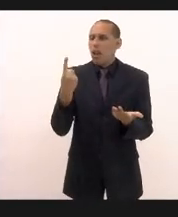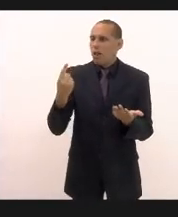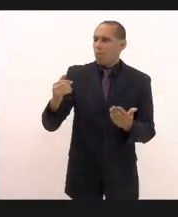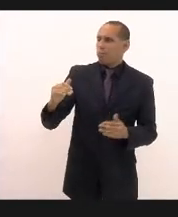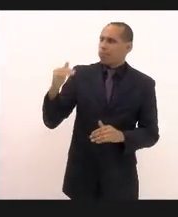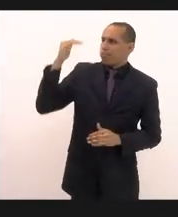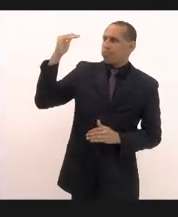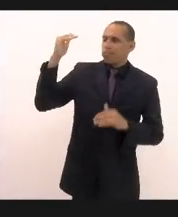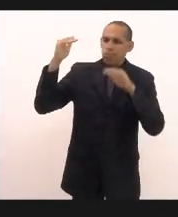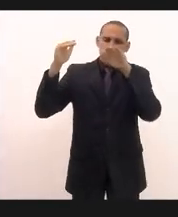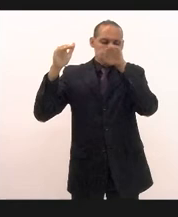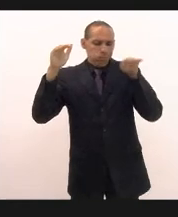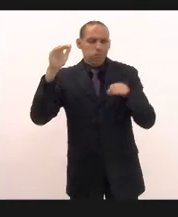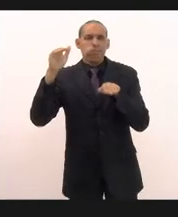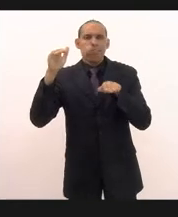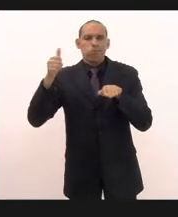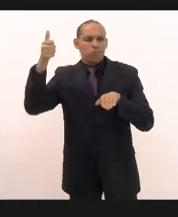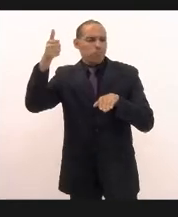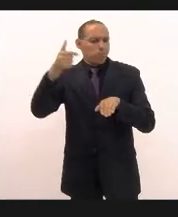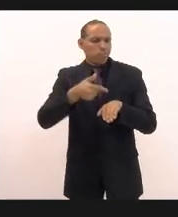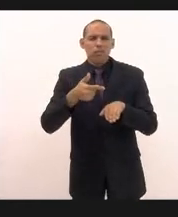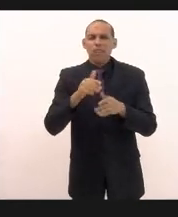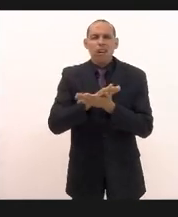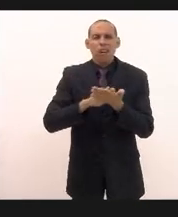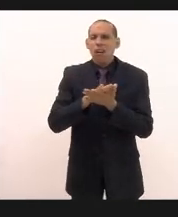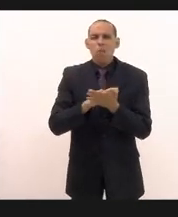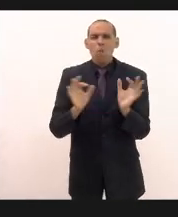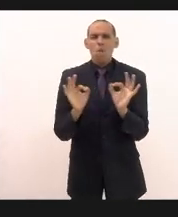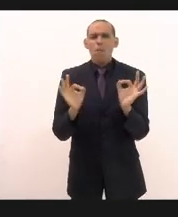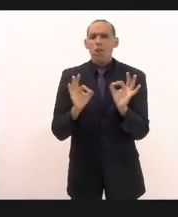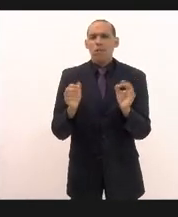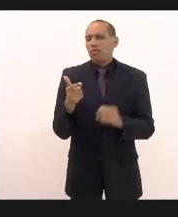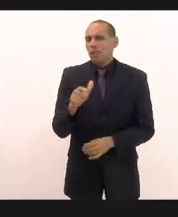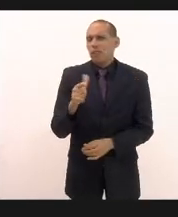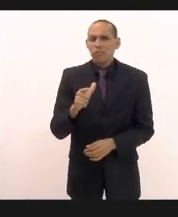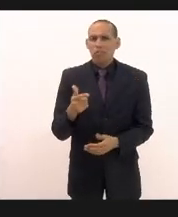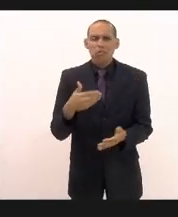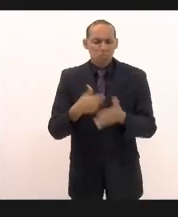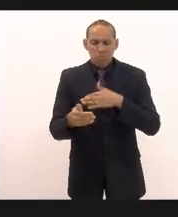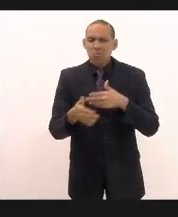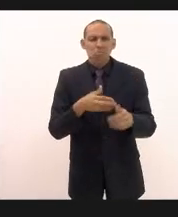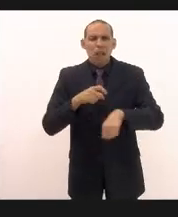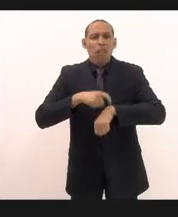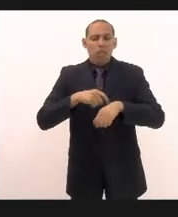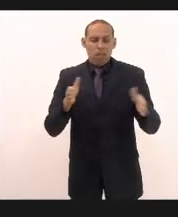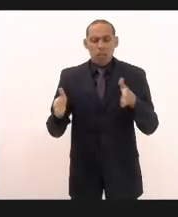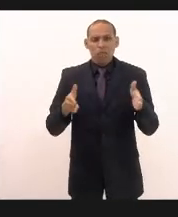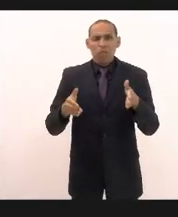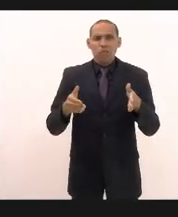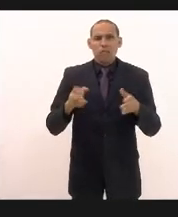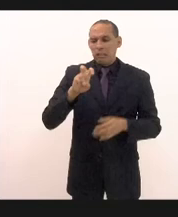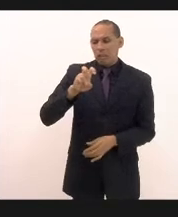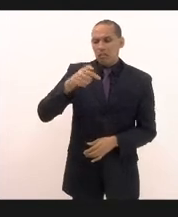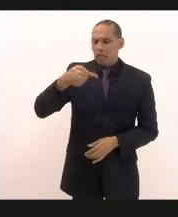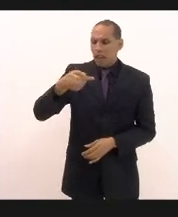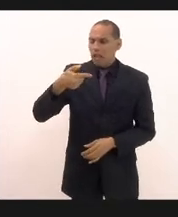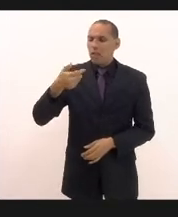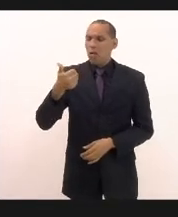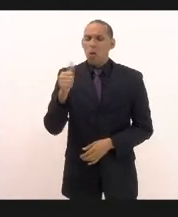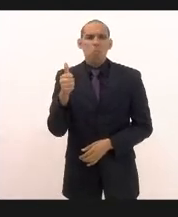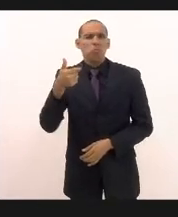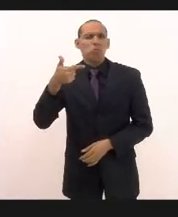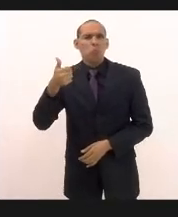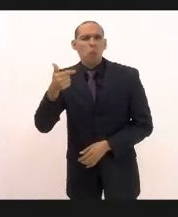outro, independente de tempo de mandato, se tem 5, 7, 11, 12, 20 mandatos,